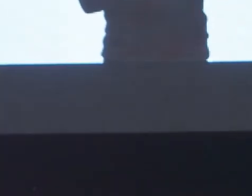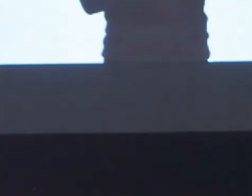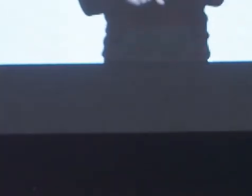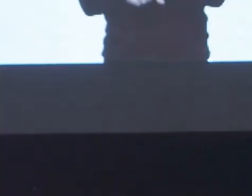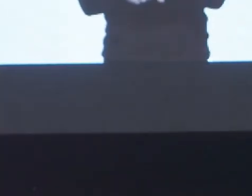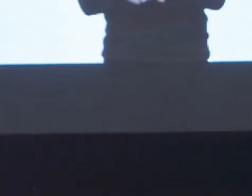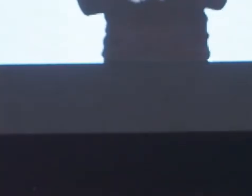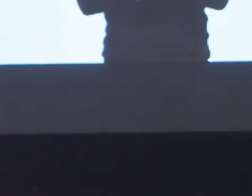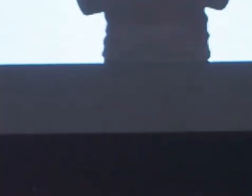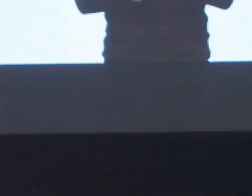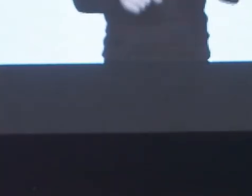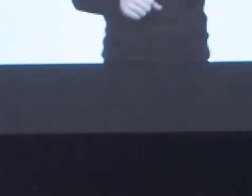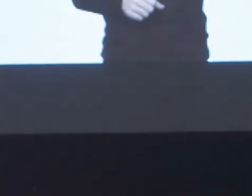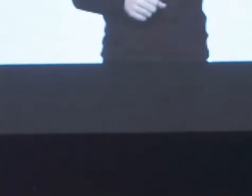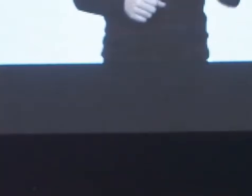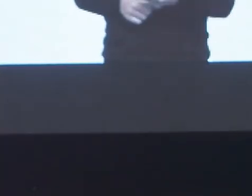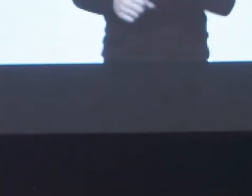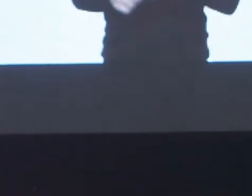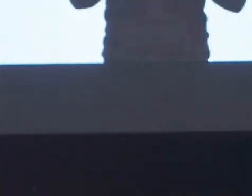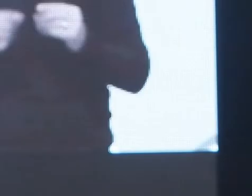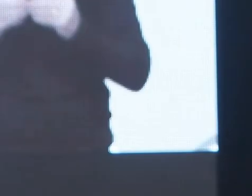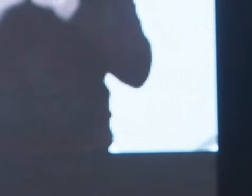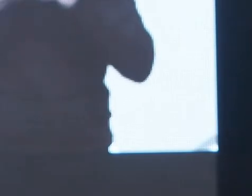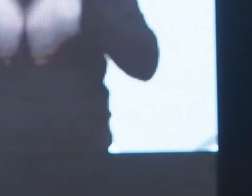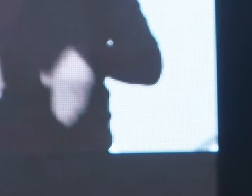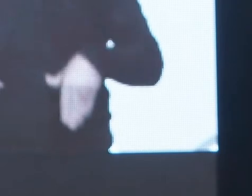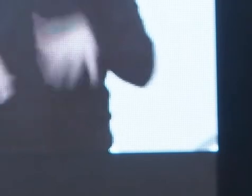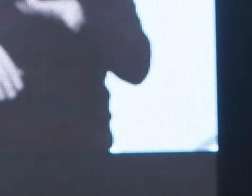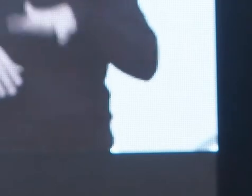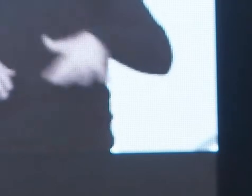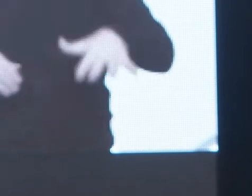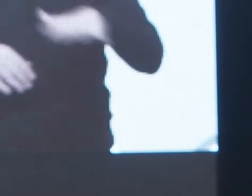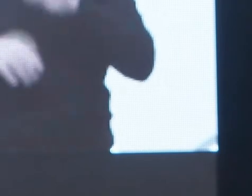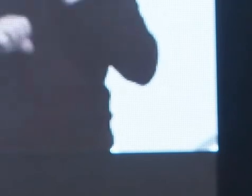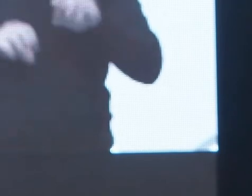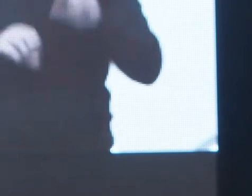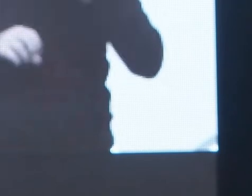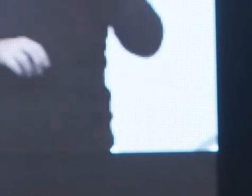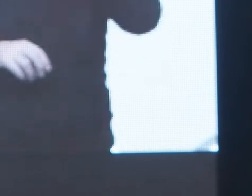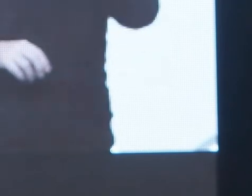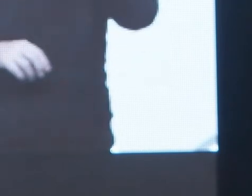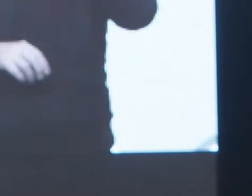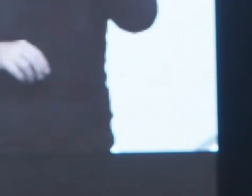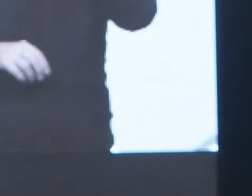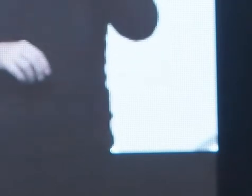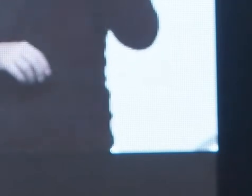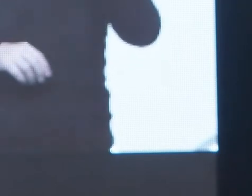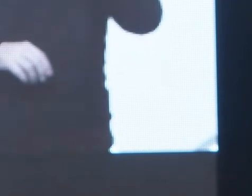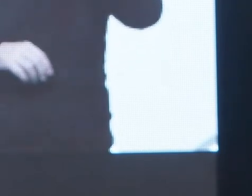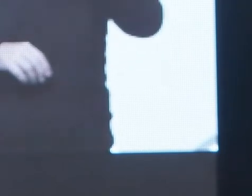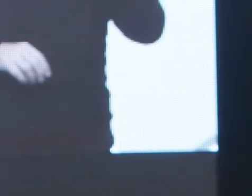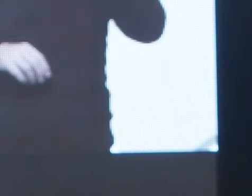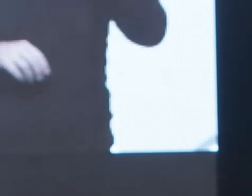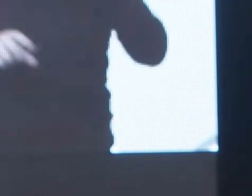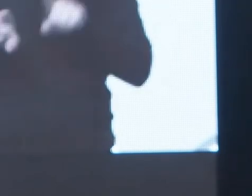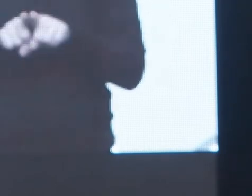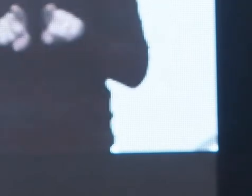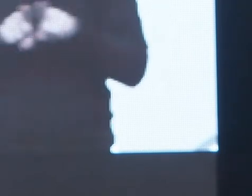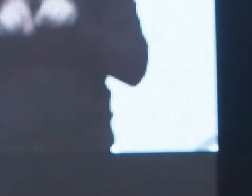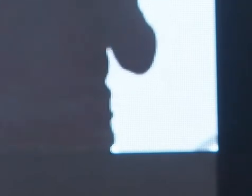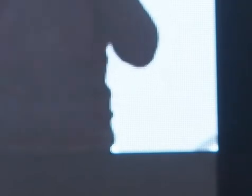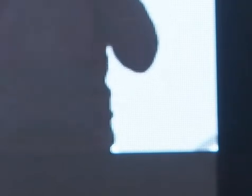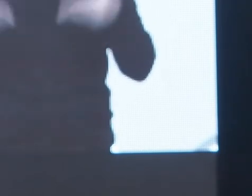plenário pelo Deputado neodi saretta de acordo com o parlamentar o orçamento para custeio deste ano é 7,8 por cento menor que o ano passado